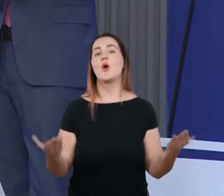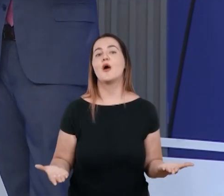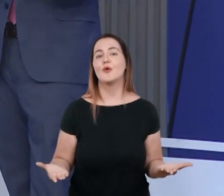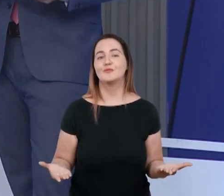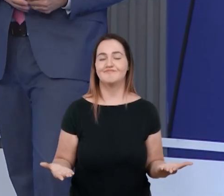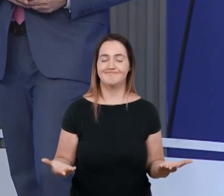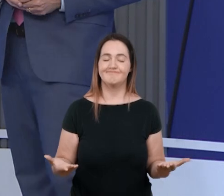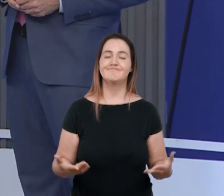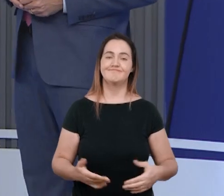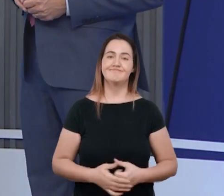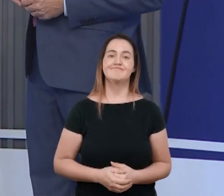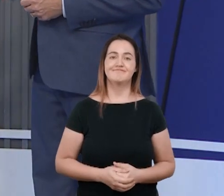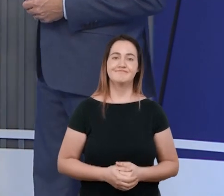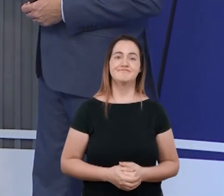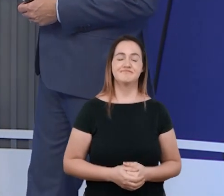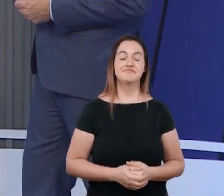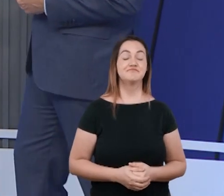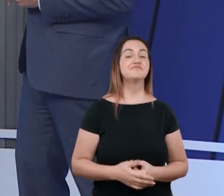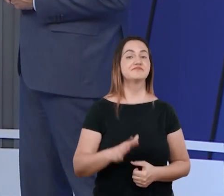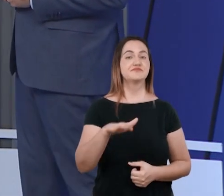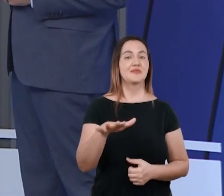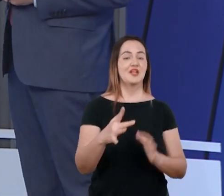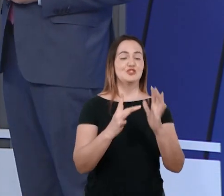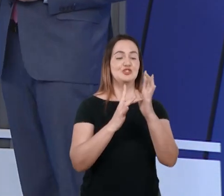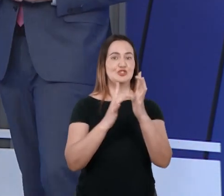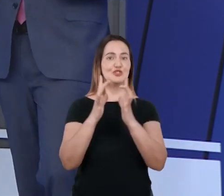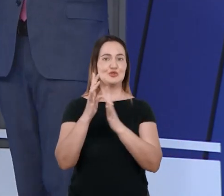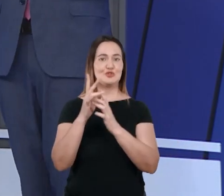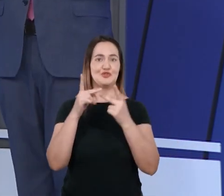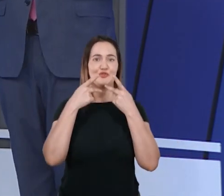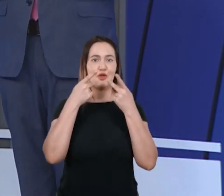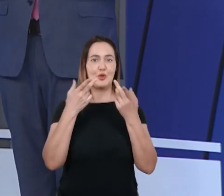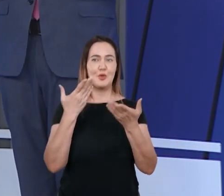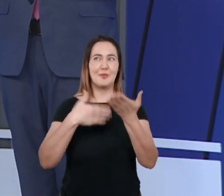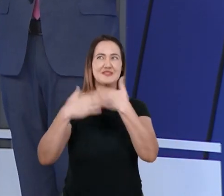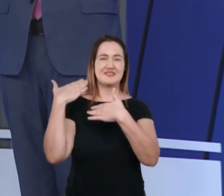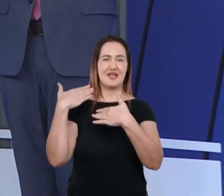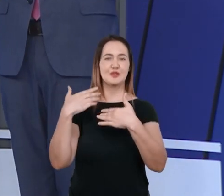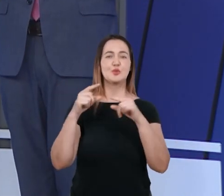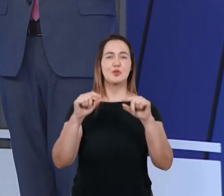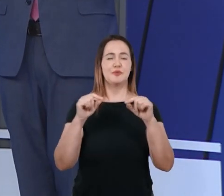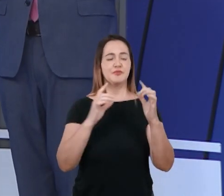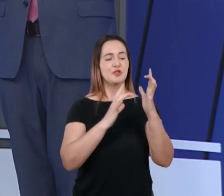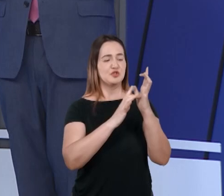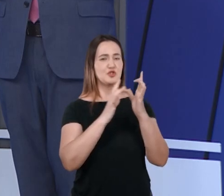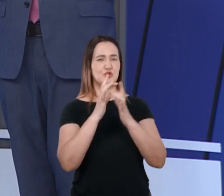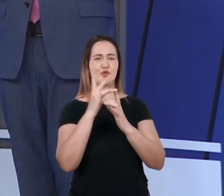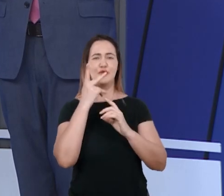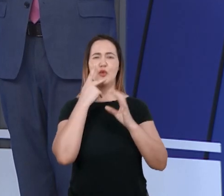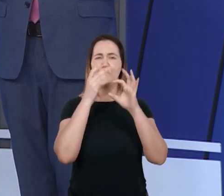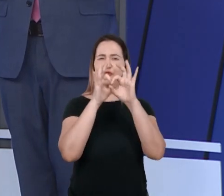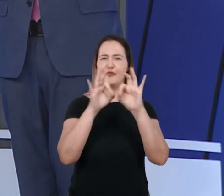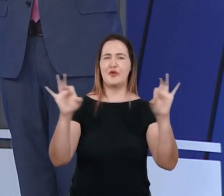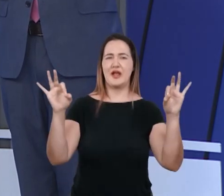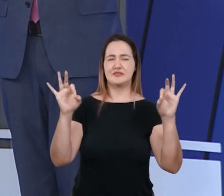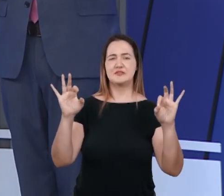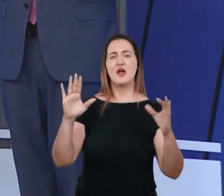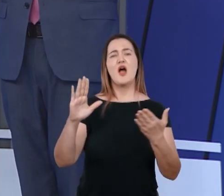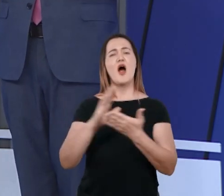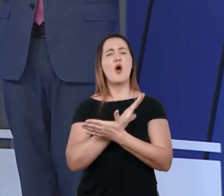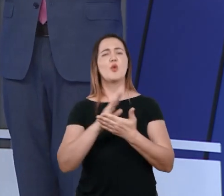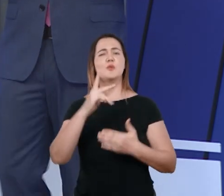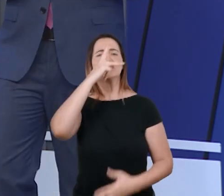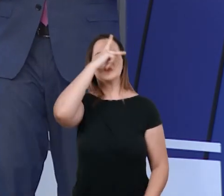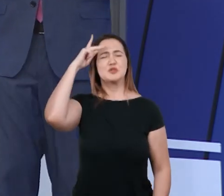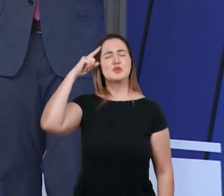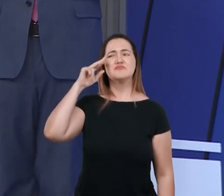fazemos constantemente. Agora veja, Jesus certa vez falou dessa condenação, e ele usou uma